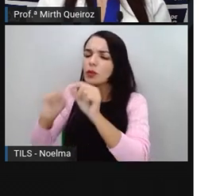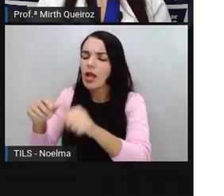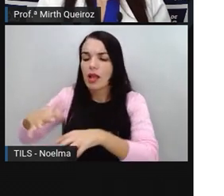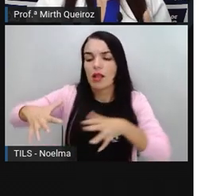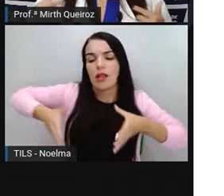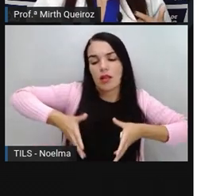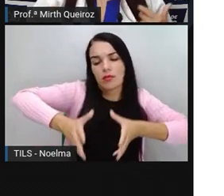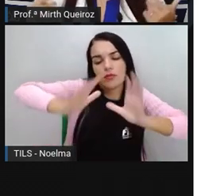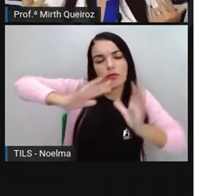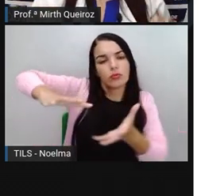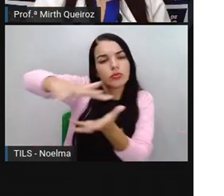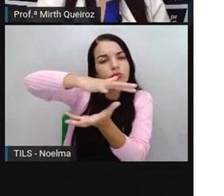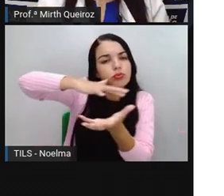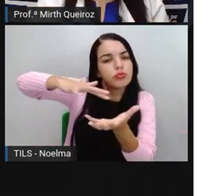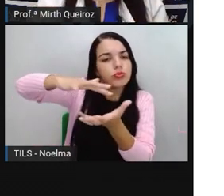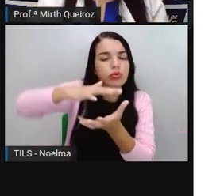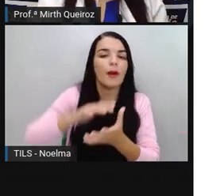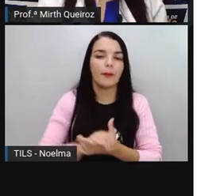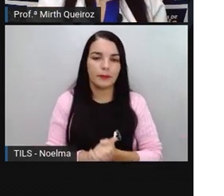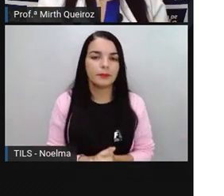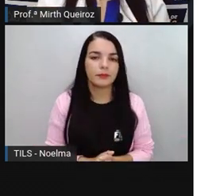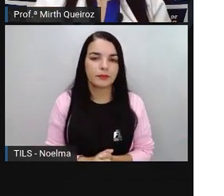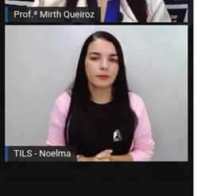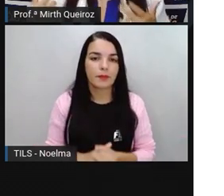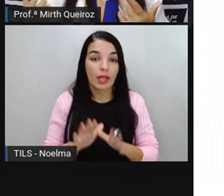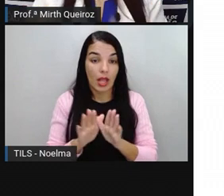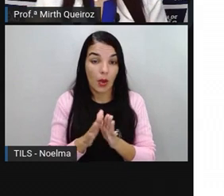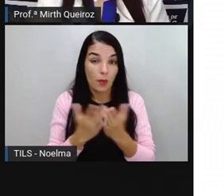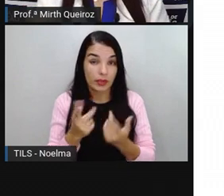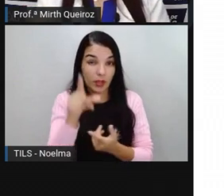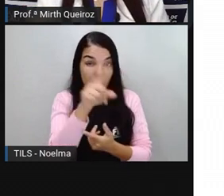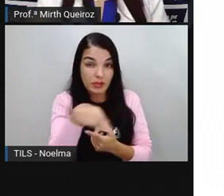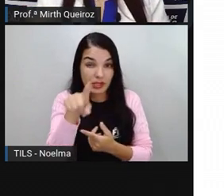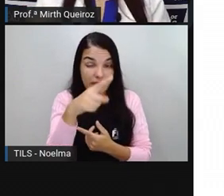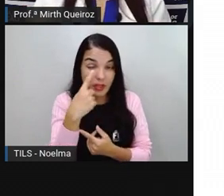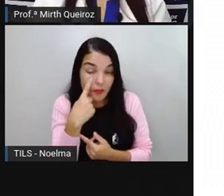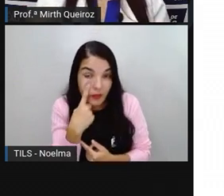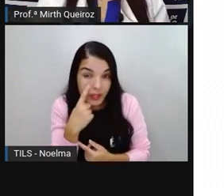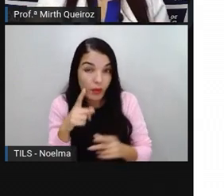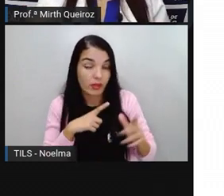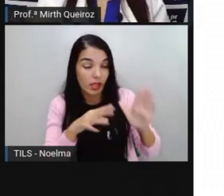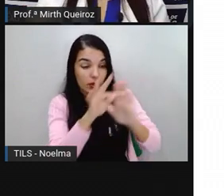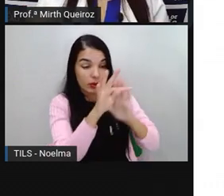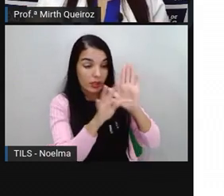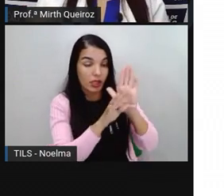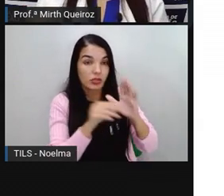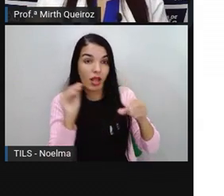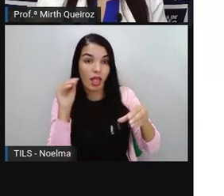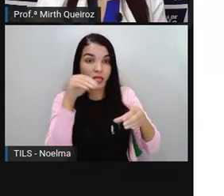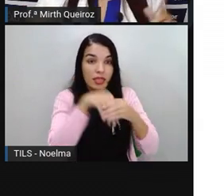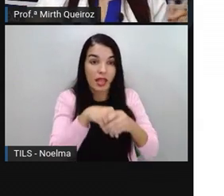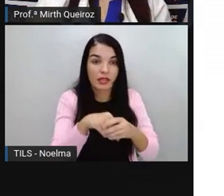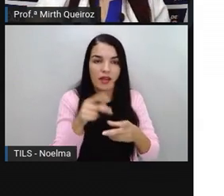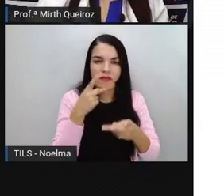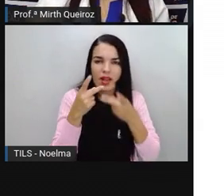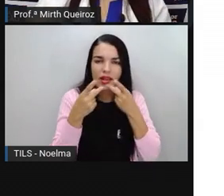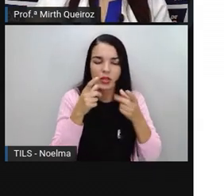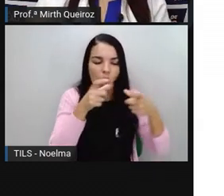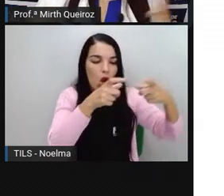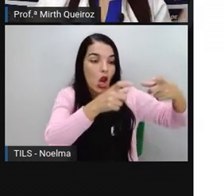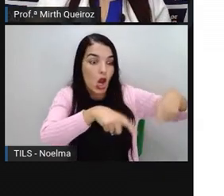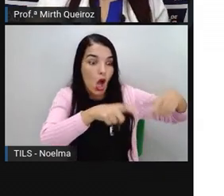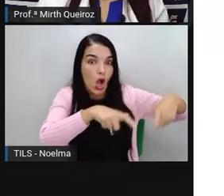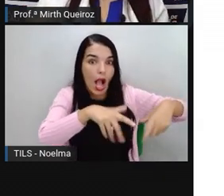ecossistema, ou seja, o que ela faz. Quando vocês verem um texto, onde nesse texto ele está falando um local,